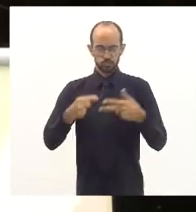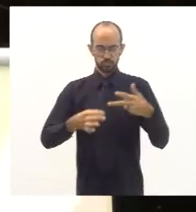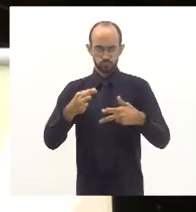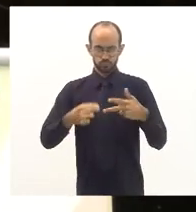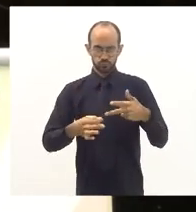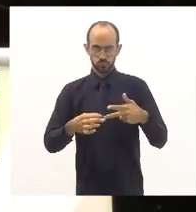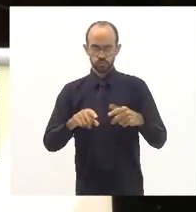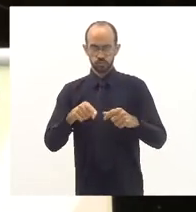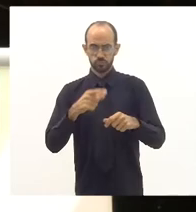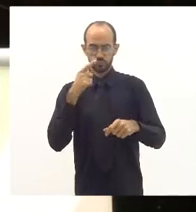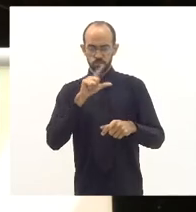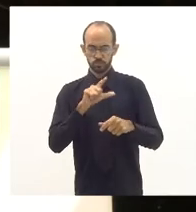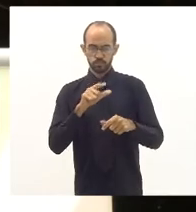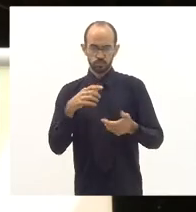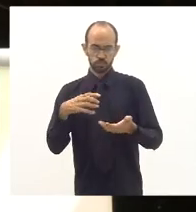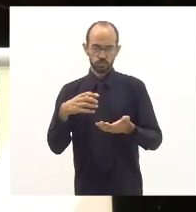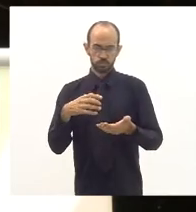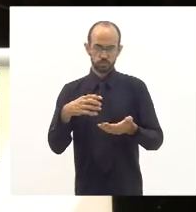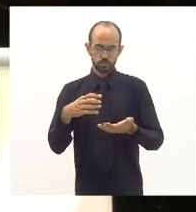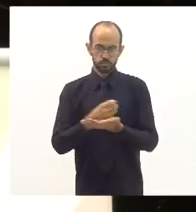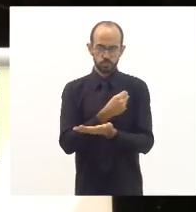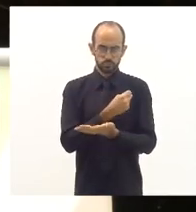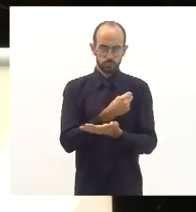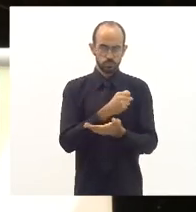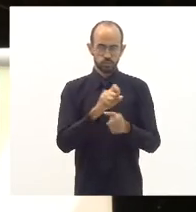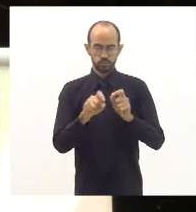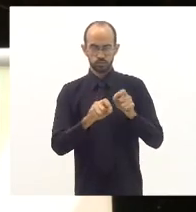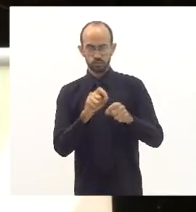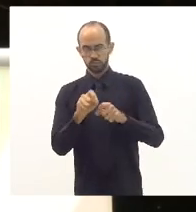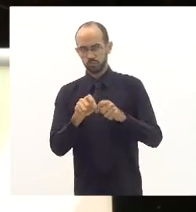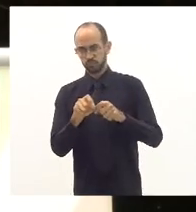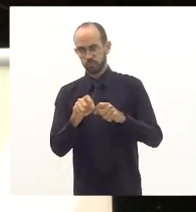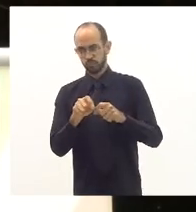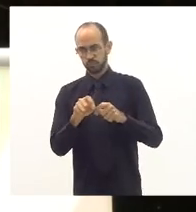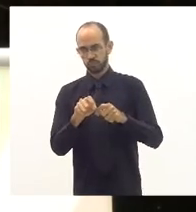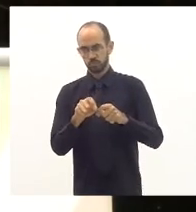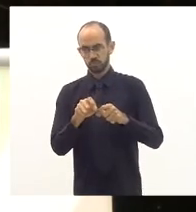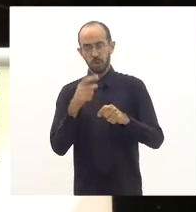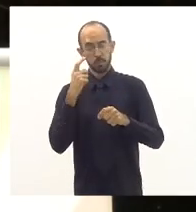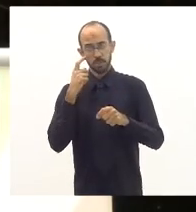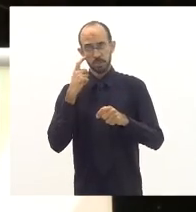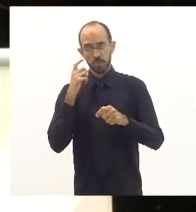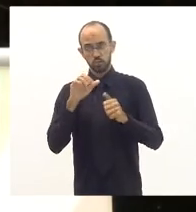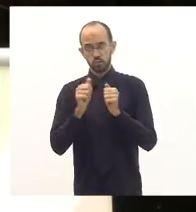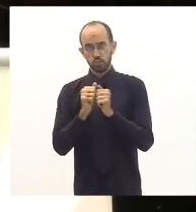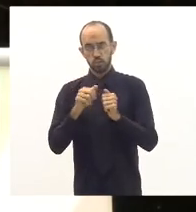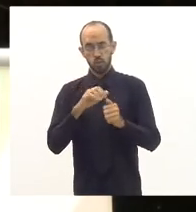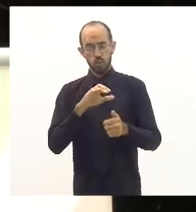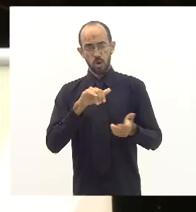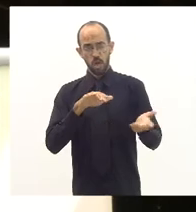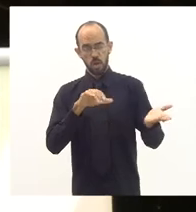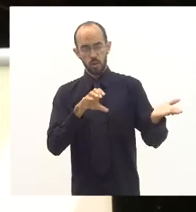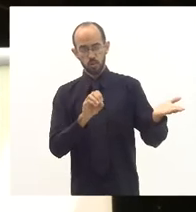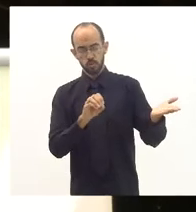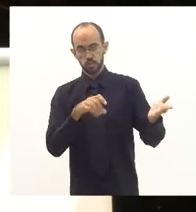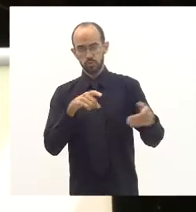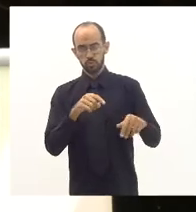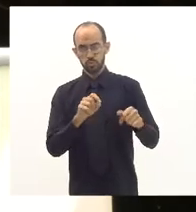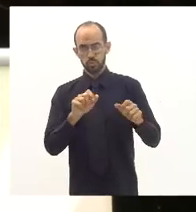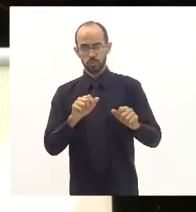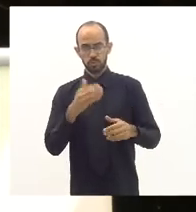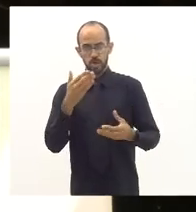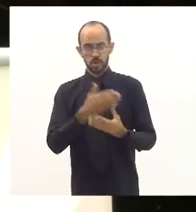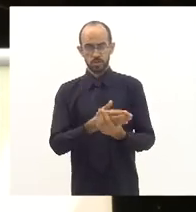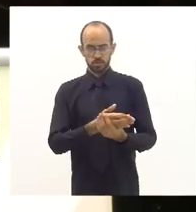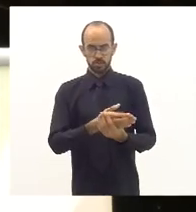gente possa assegurar. Pensei, conversando com o Cláudio, numa eventual ação de inconstitucionalidade por